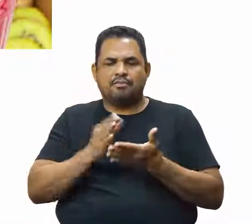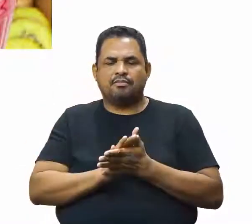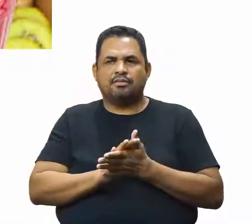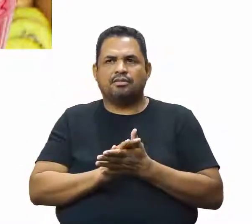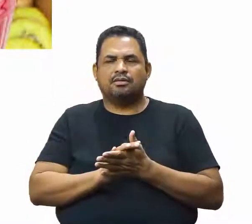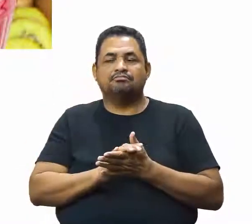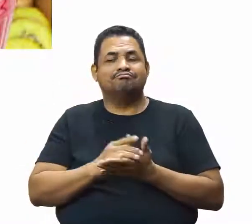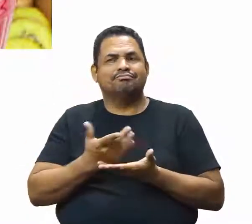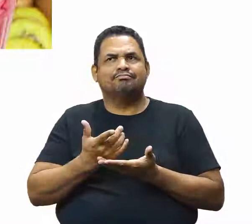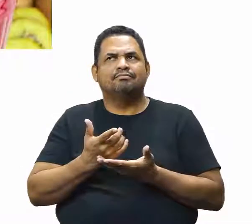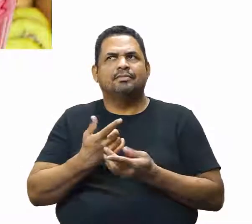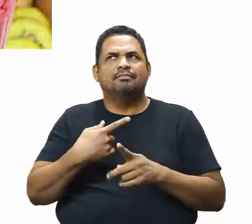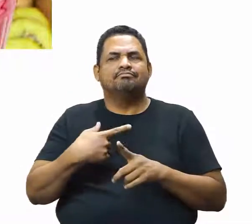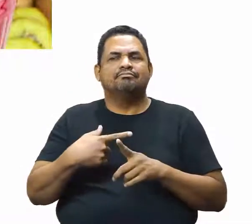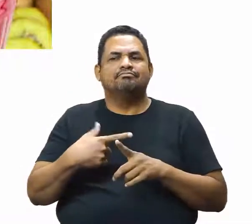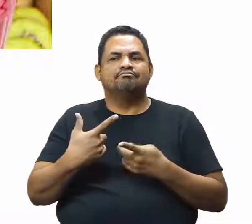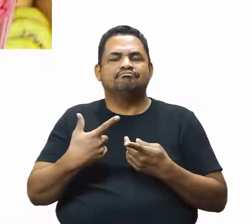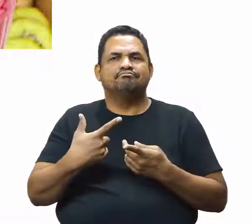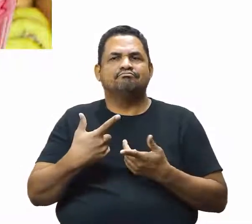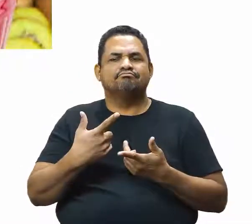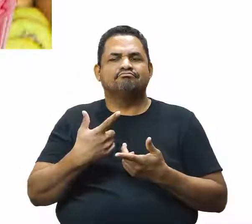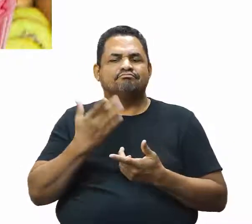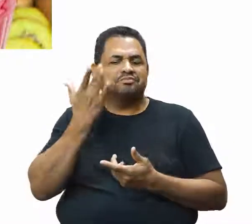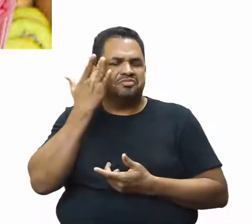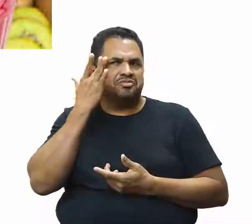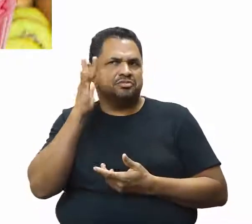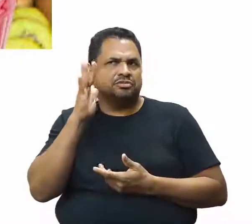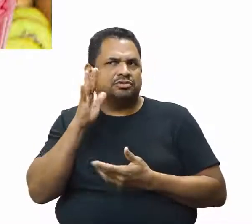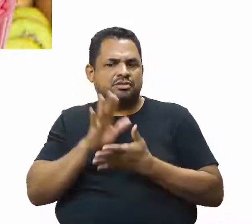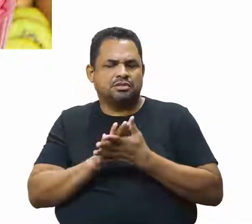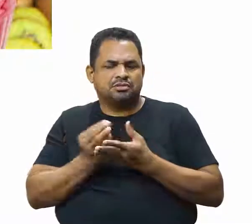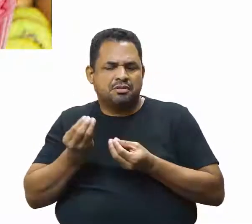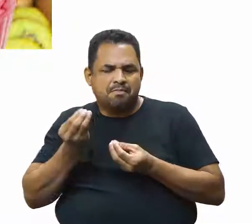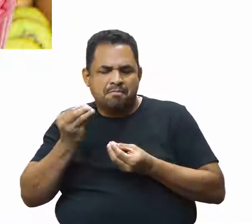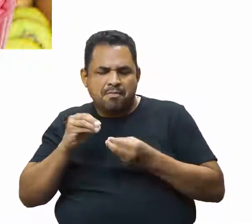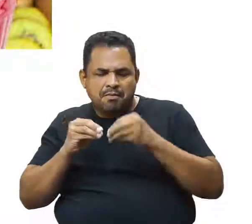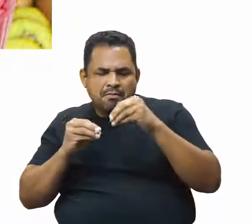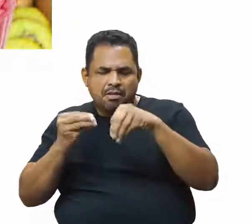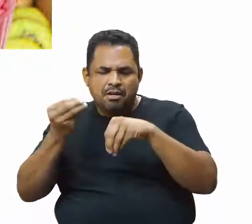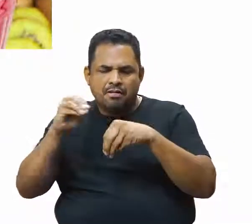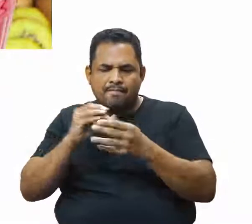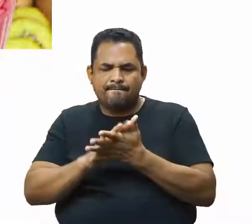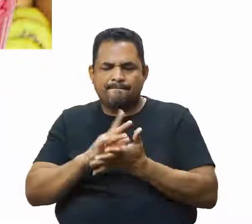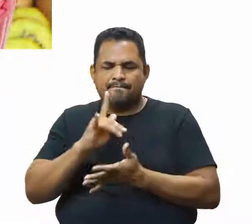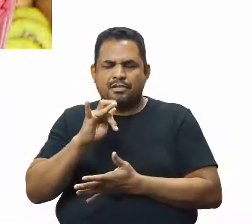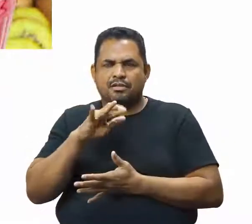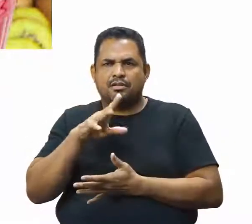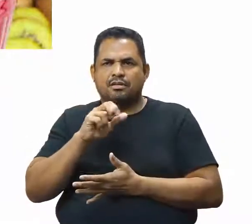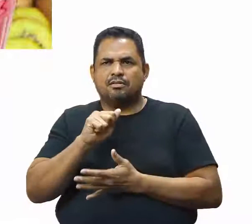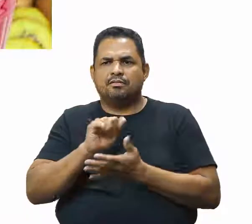plantar pitaia. Eu sou, pelo menos, humilde de falar. O meu interesse de